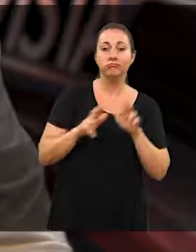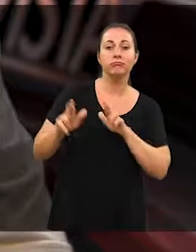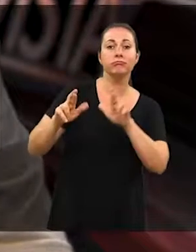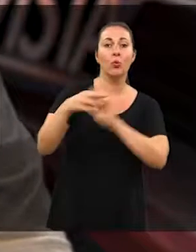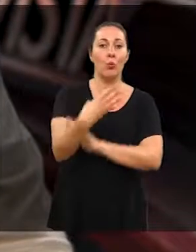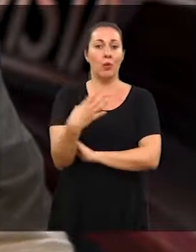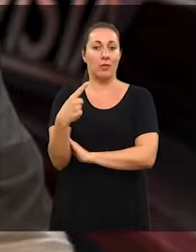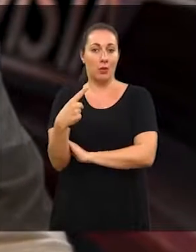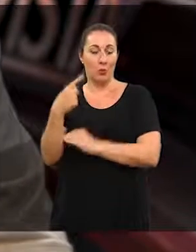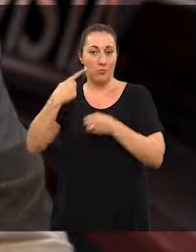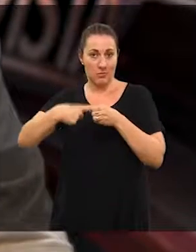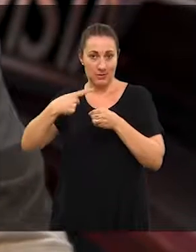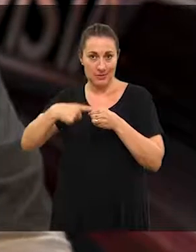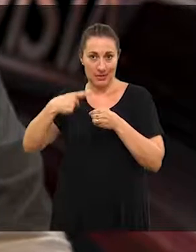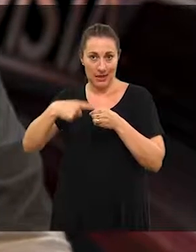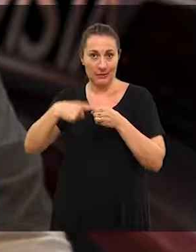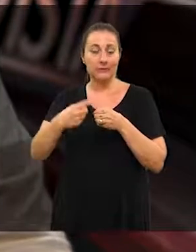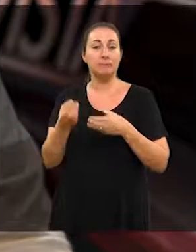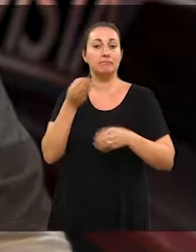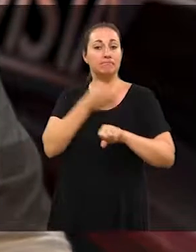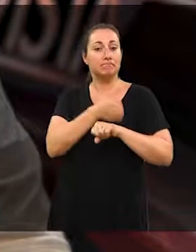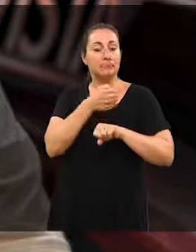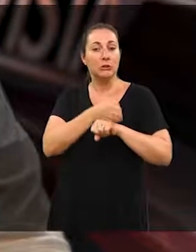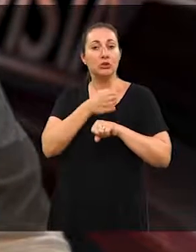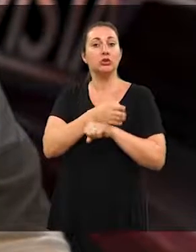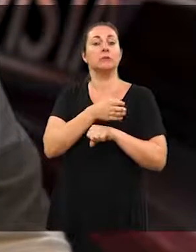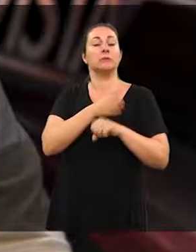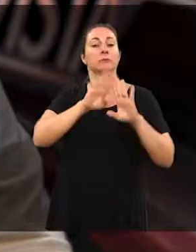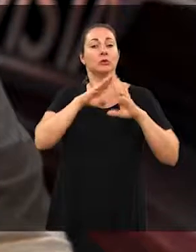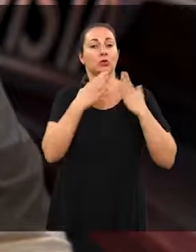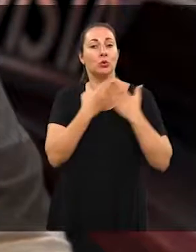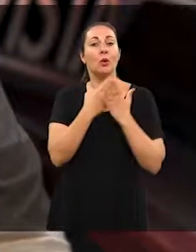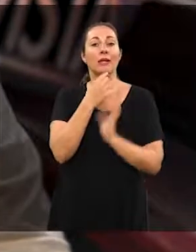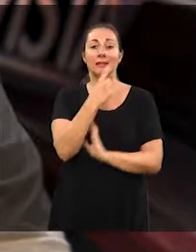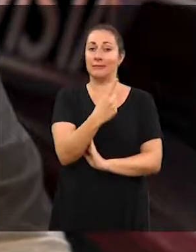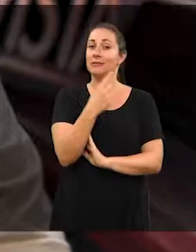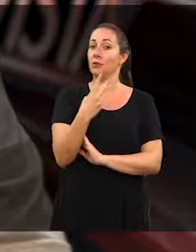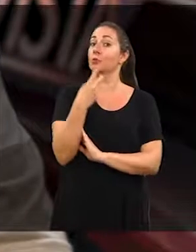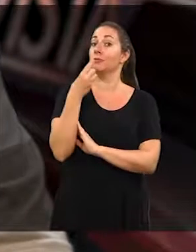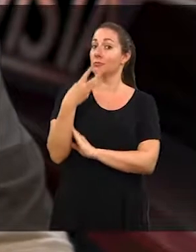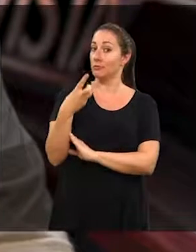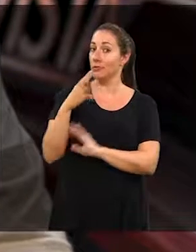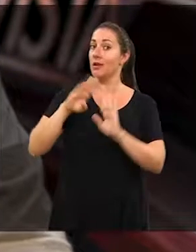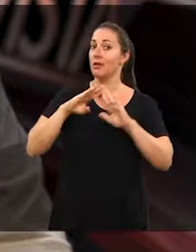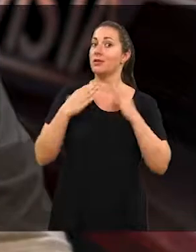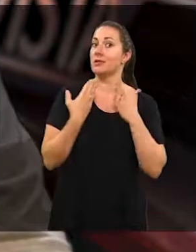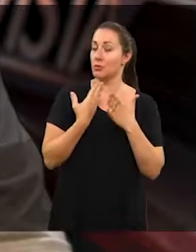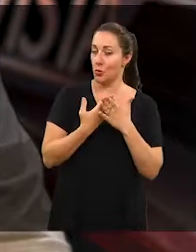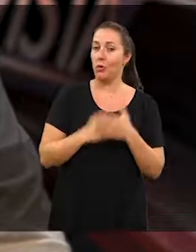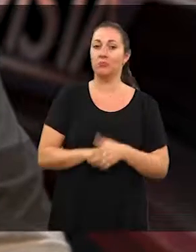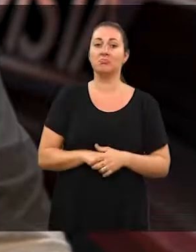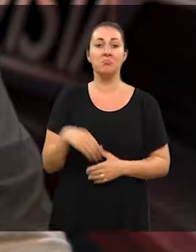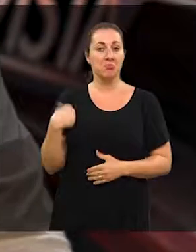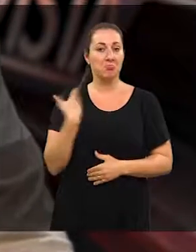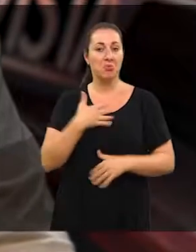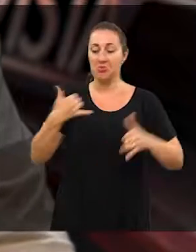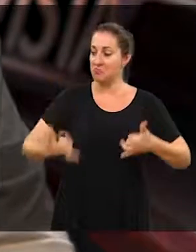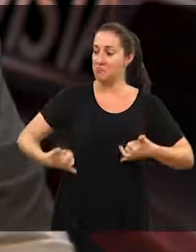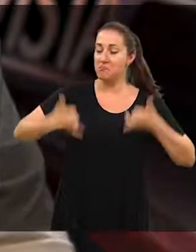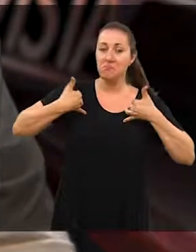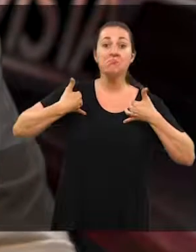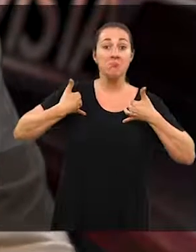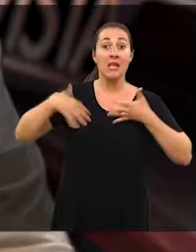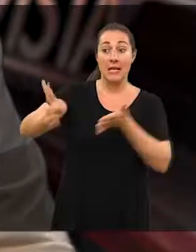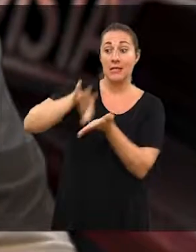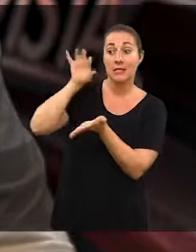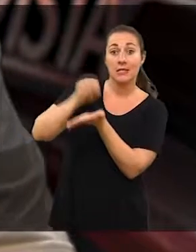41 municípios, são 113 escolas, 112 escolas que nós temos. 113. Nós tivemos a grata